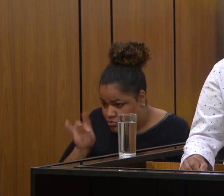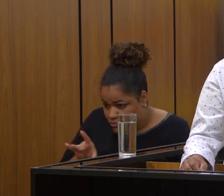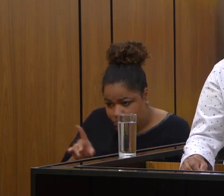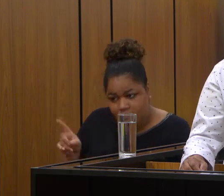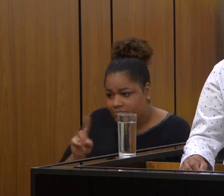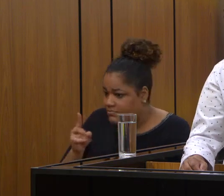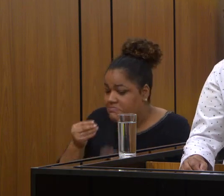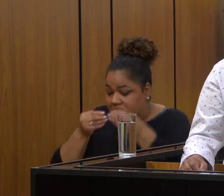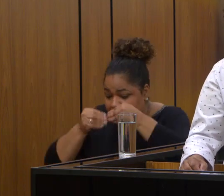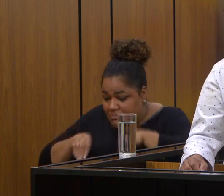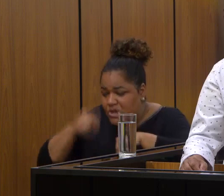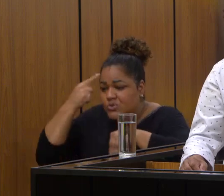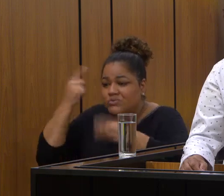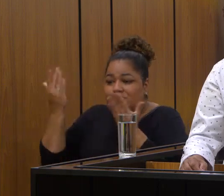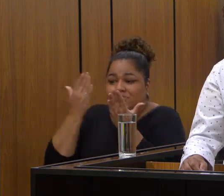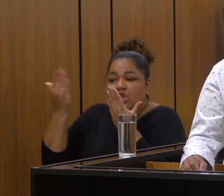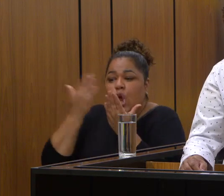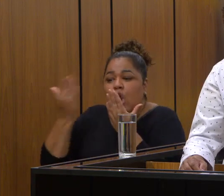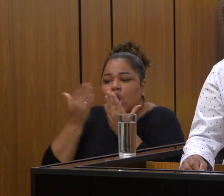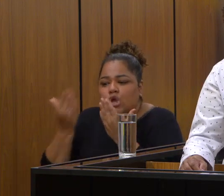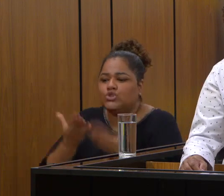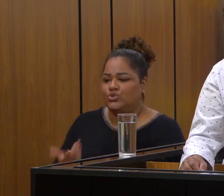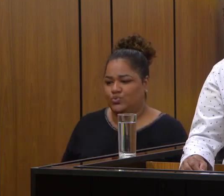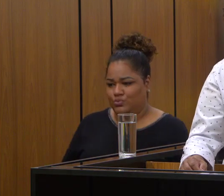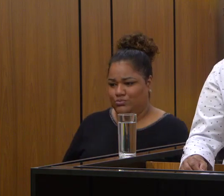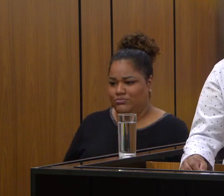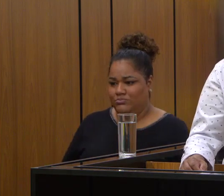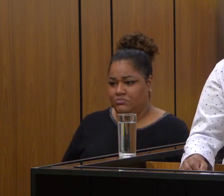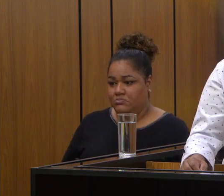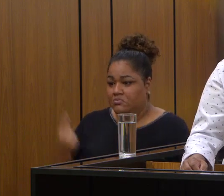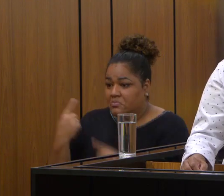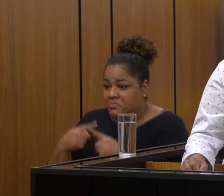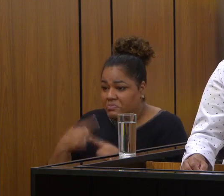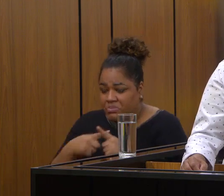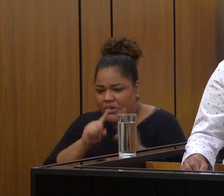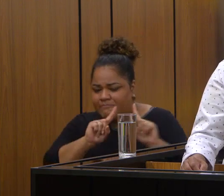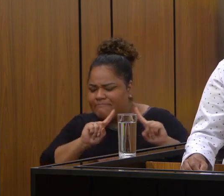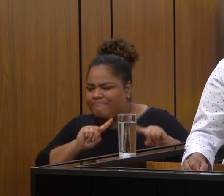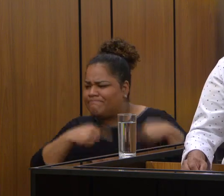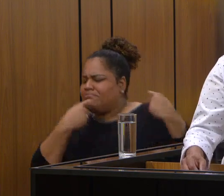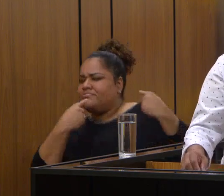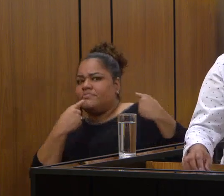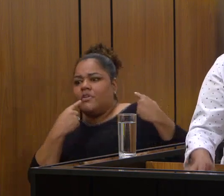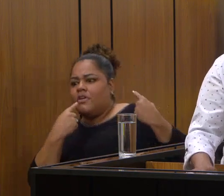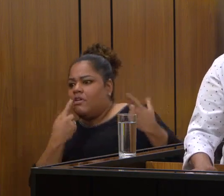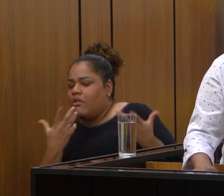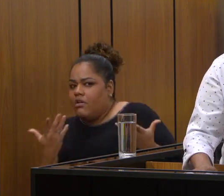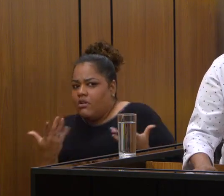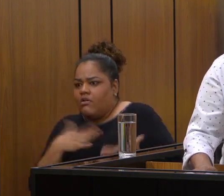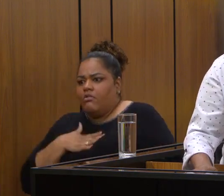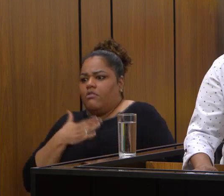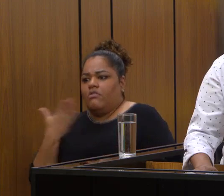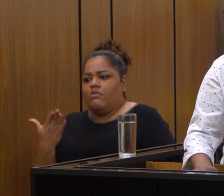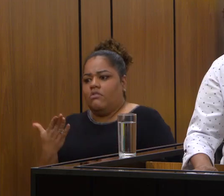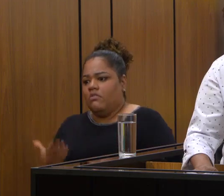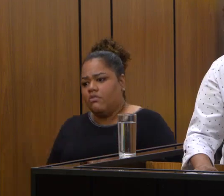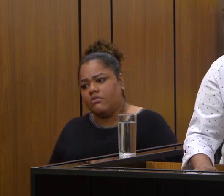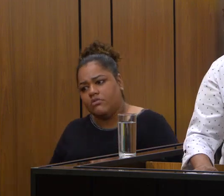em decorrência da covardia dessa quadrilha e